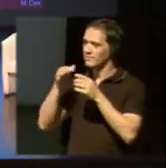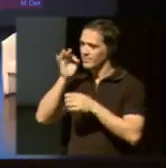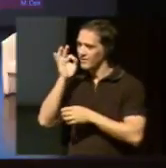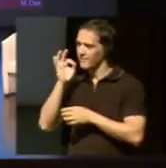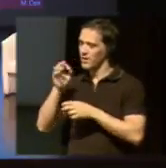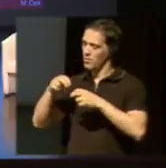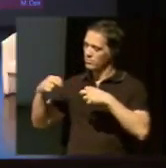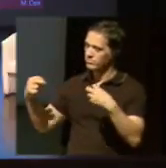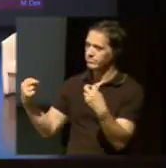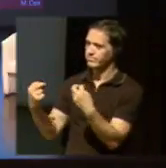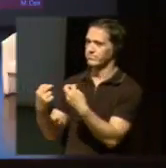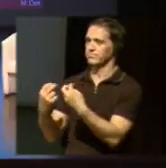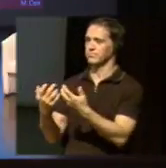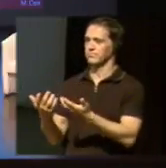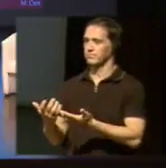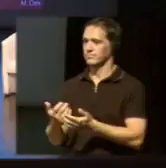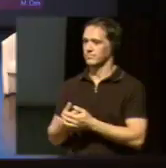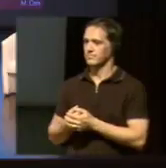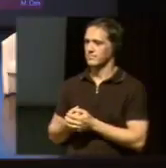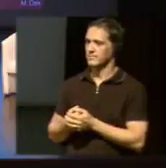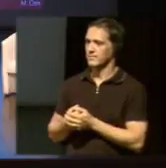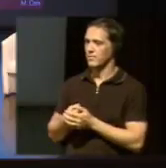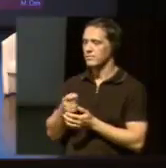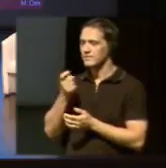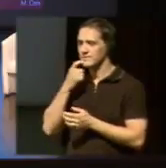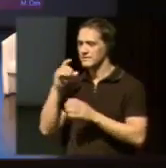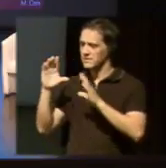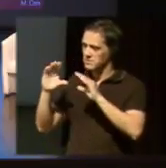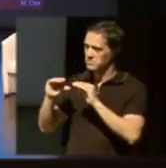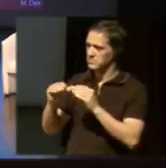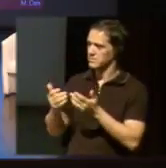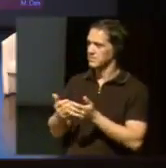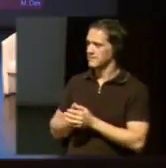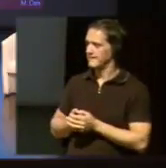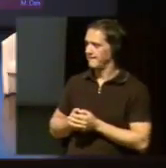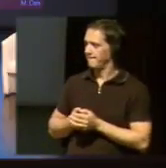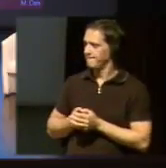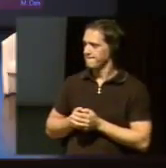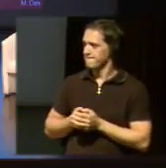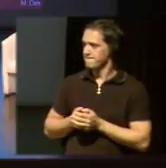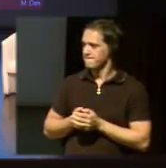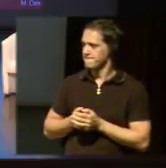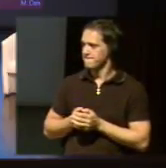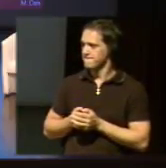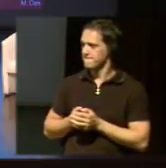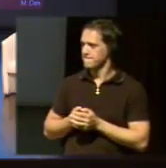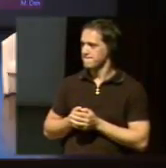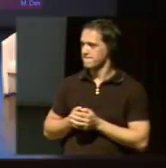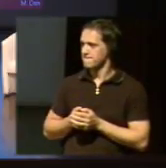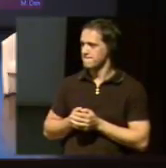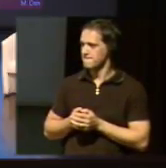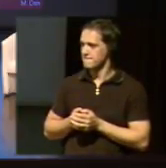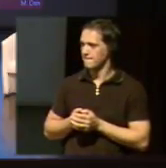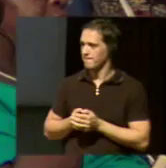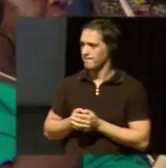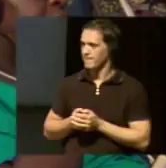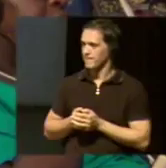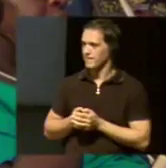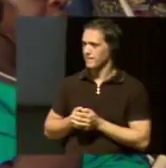ou na roda da sexta-noite. Segundo a teoria de Bandura de